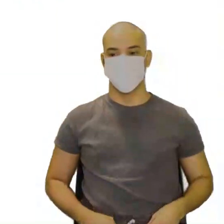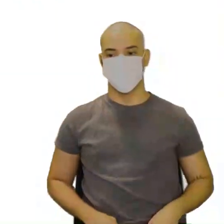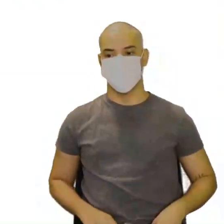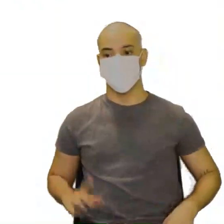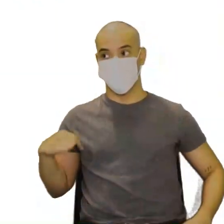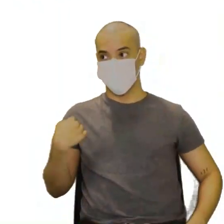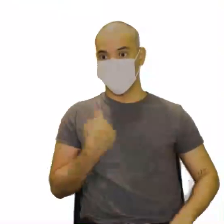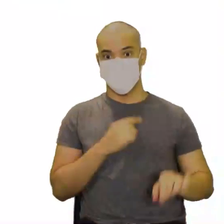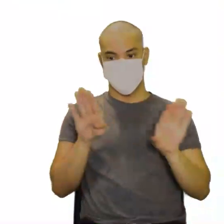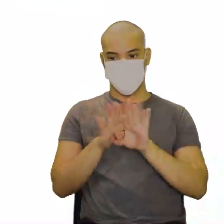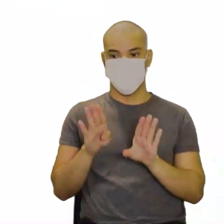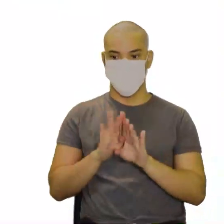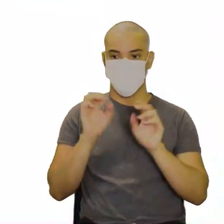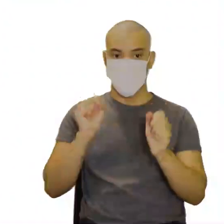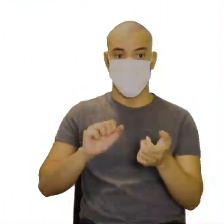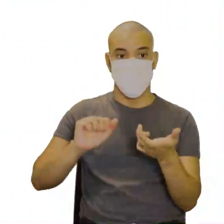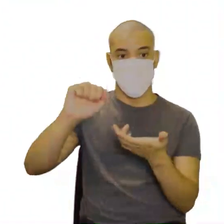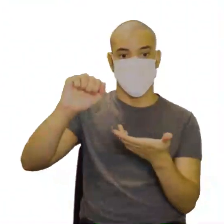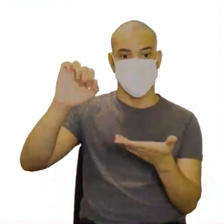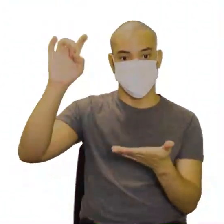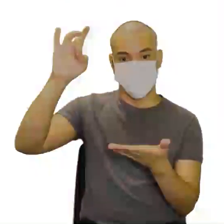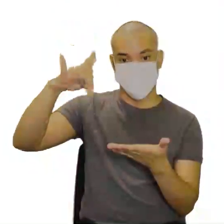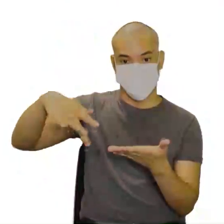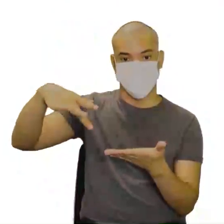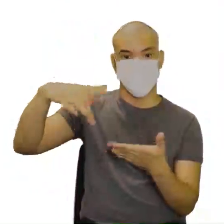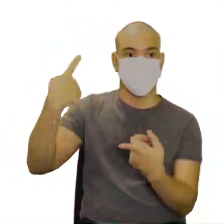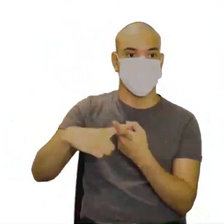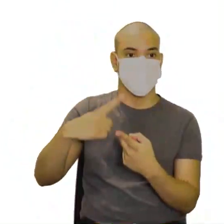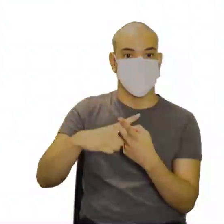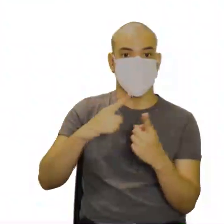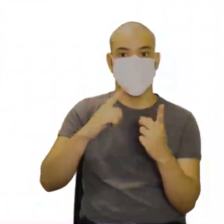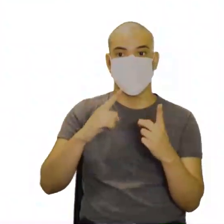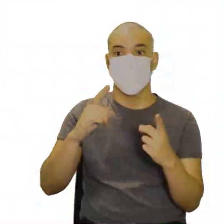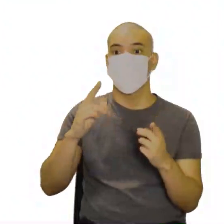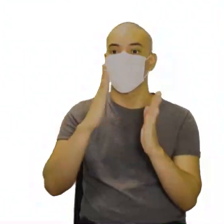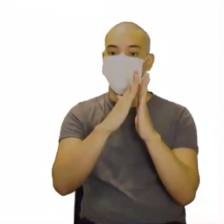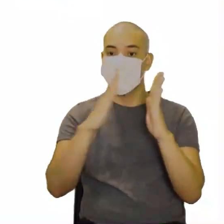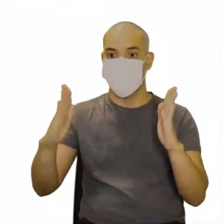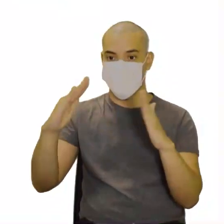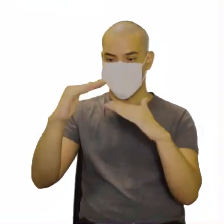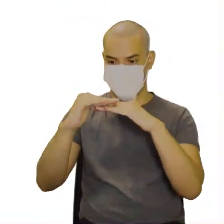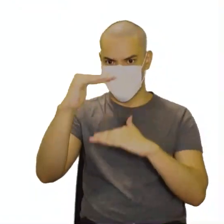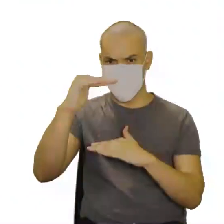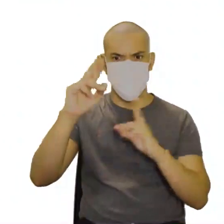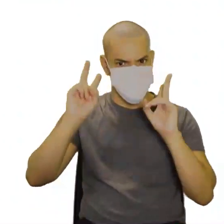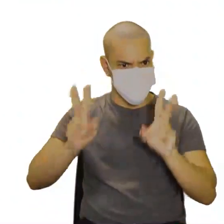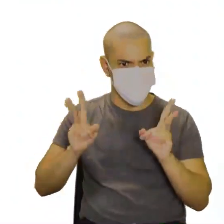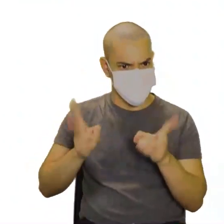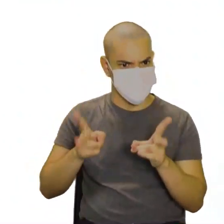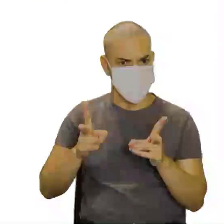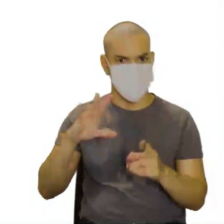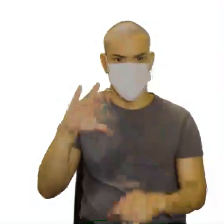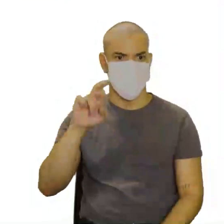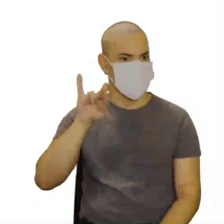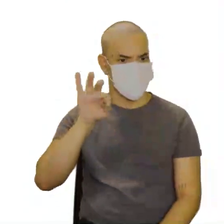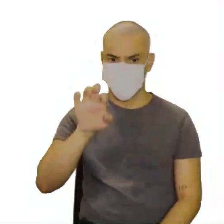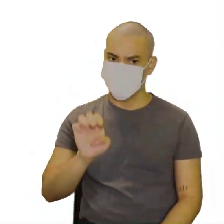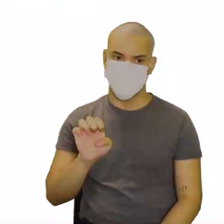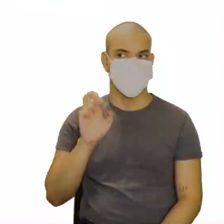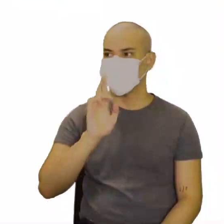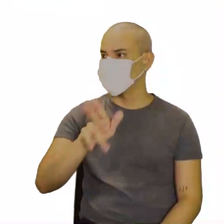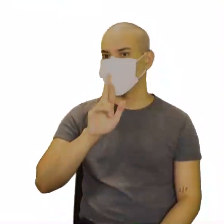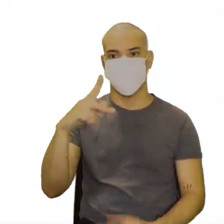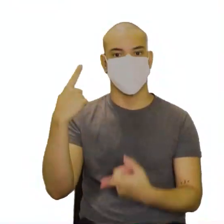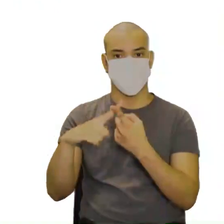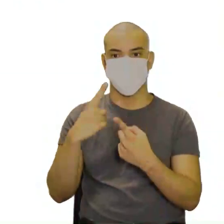também pode descartar, porque aqui está em série, aqui está em paralelo. Vai fornecer a mesma corrente? Não, né, pessoal? A corrente que